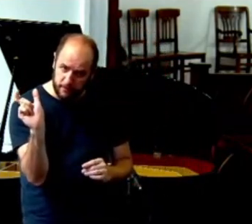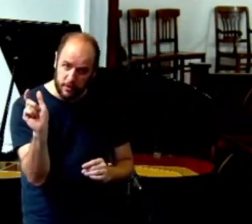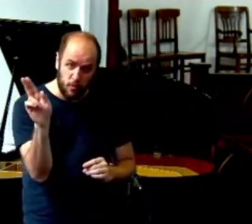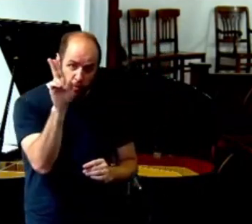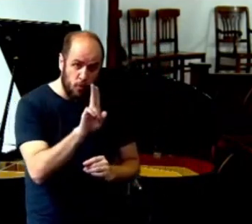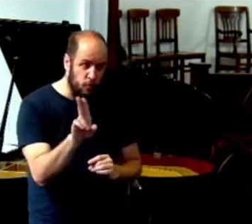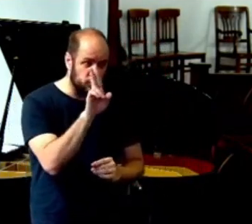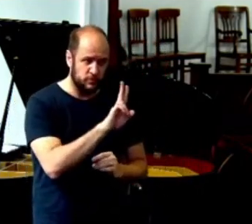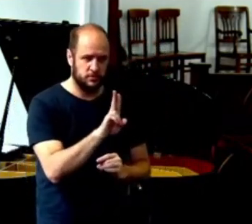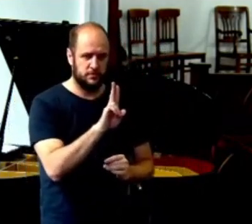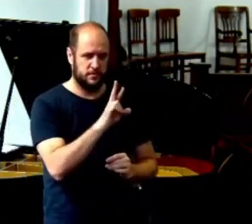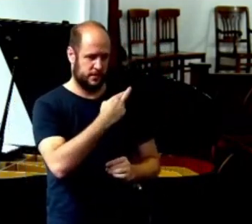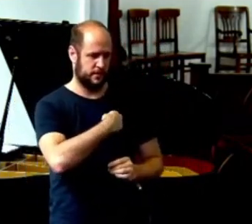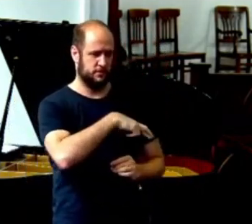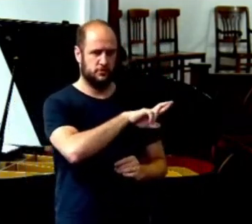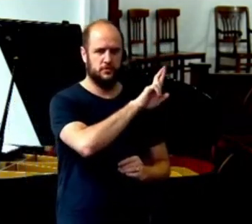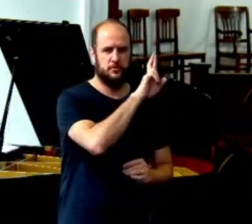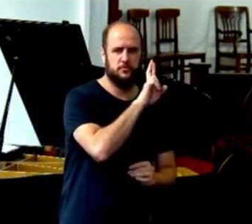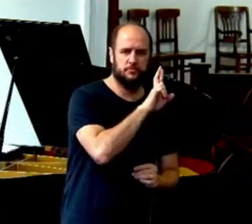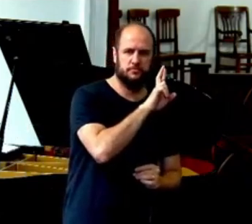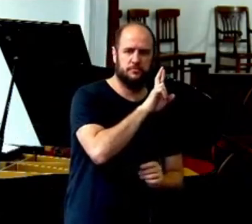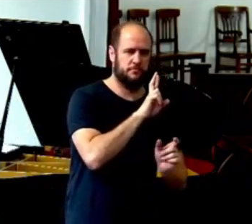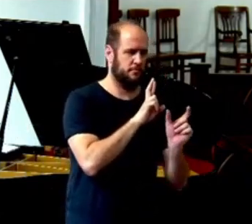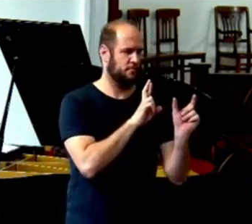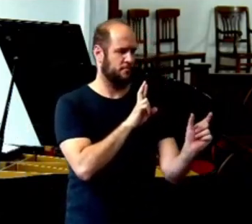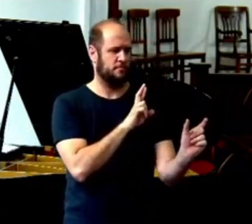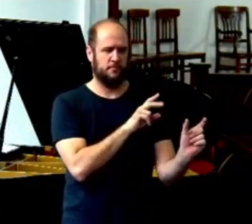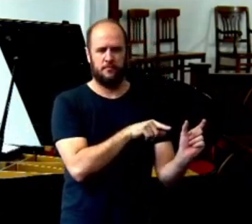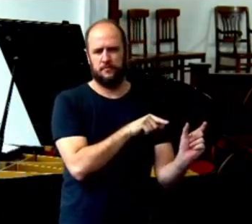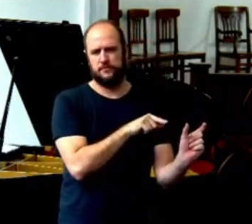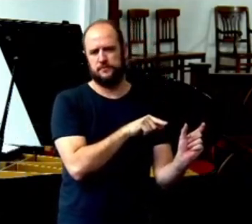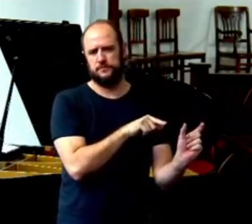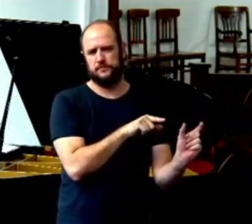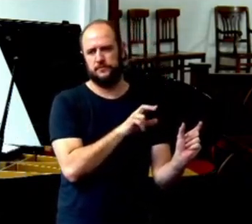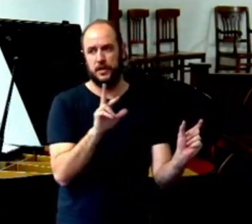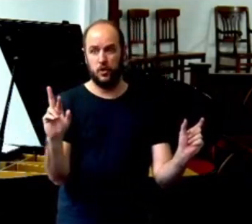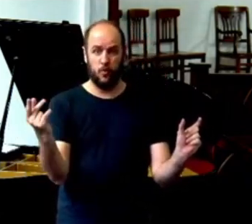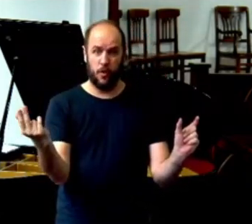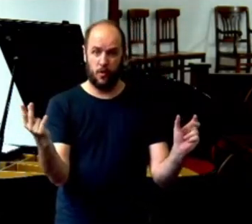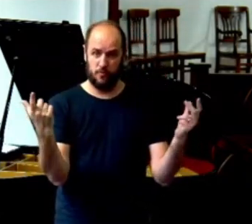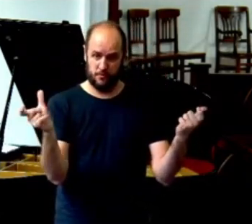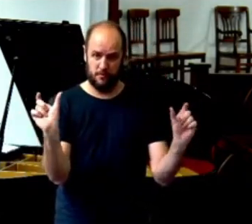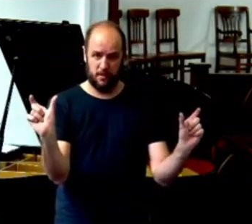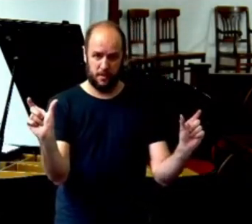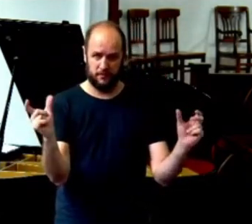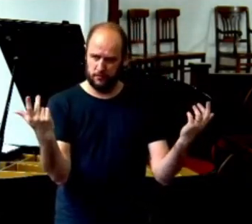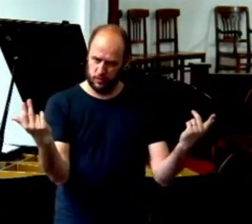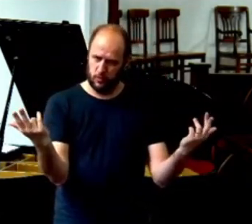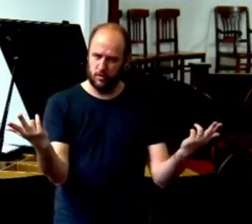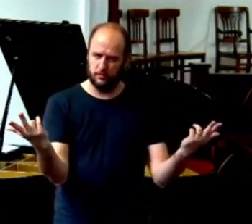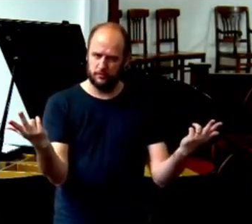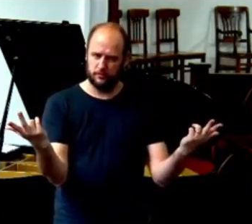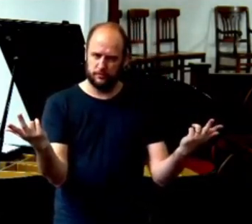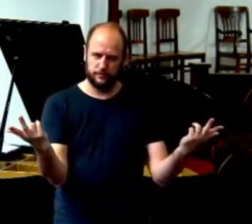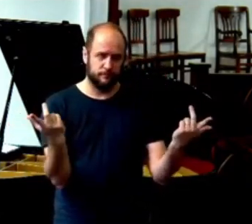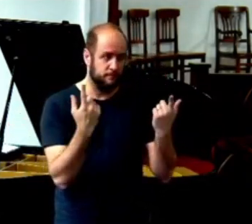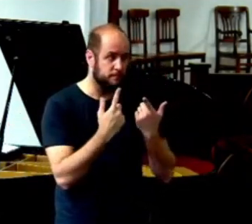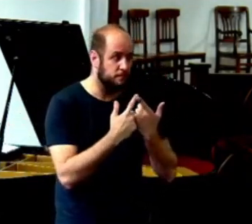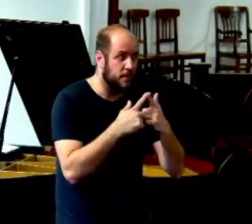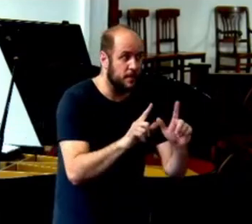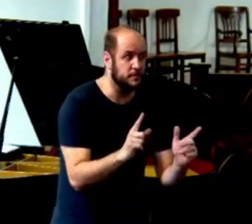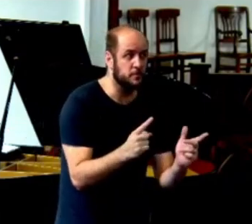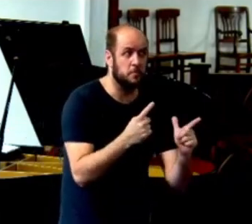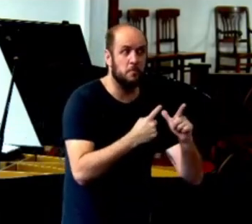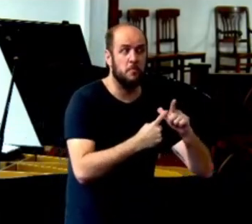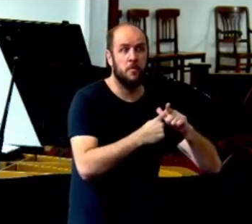aplica ao contexto religioso. Ao contexto religioso. E o problema que torna-se